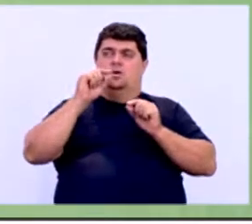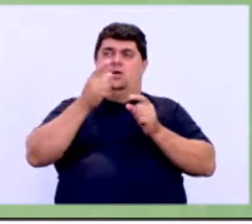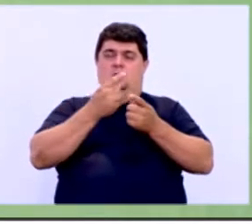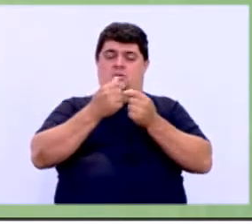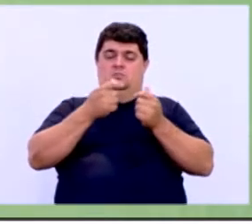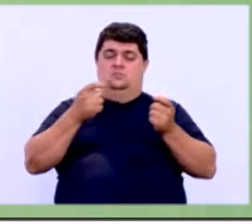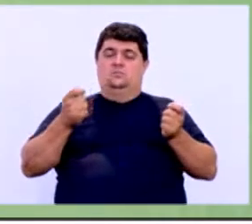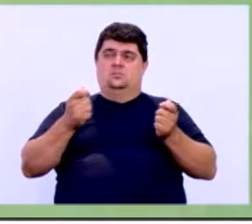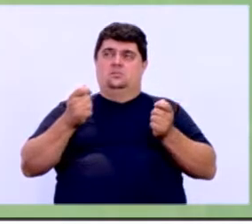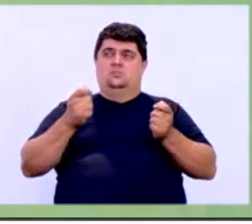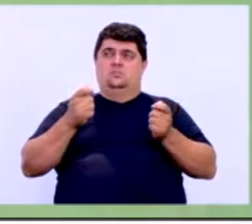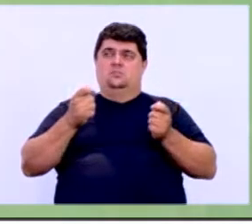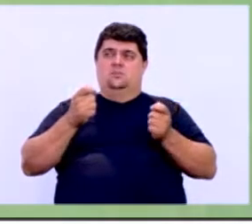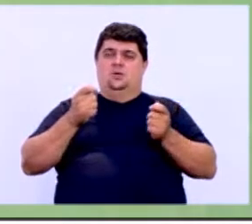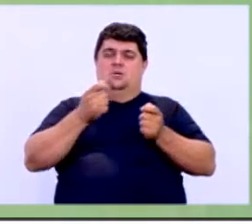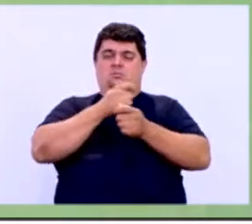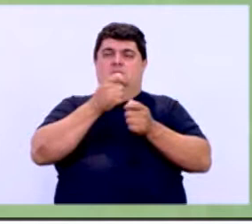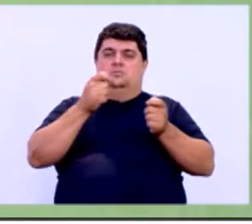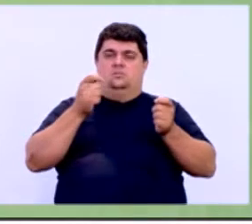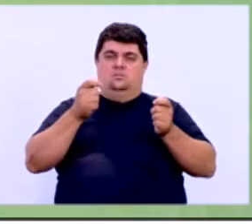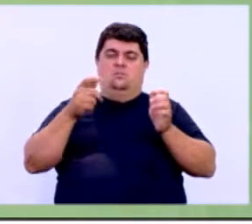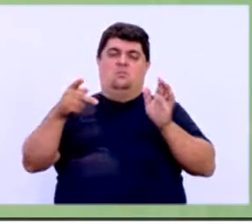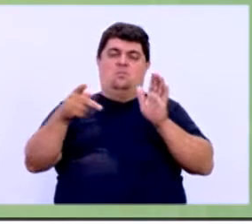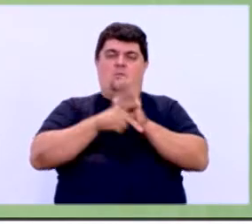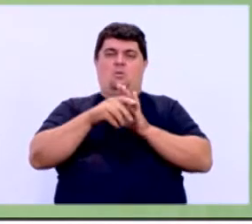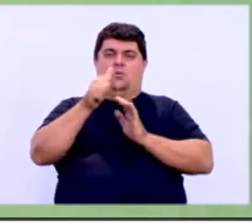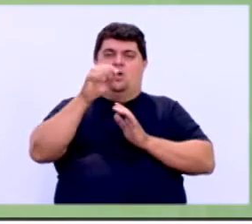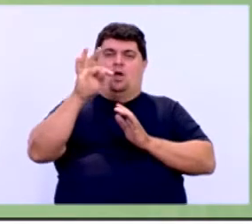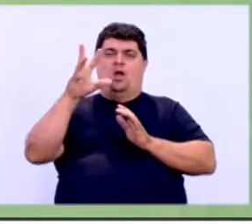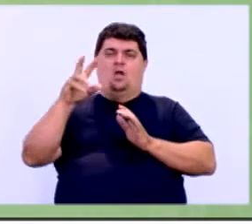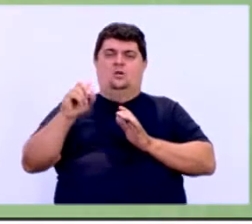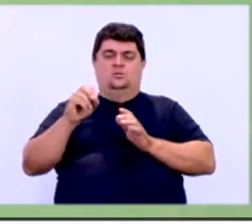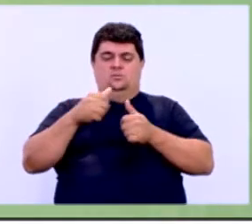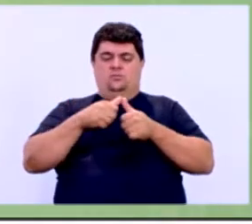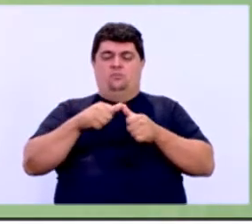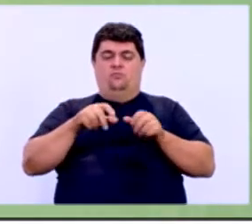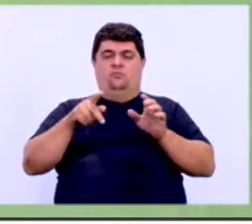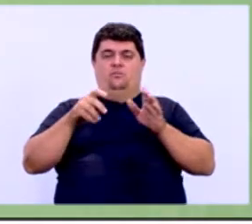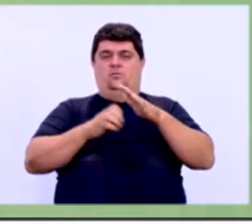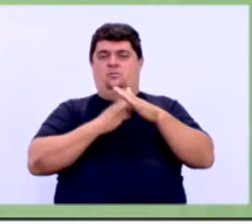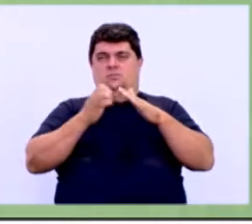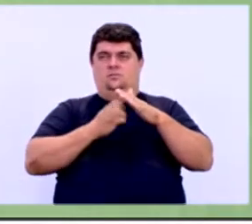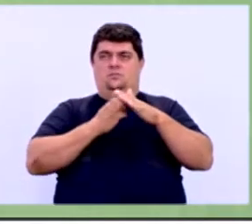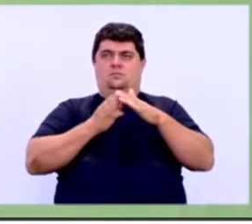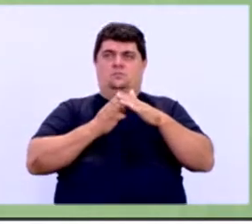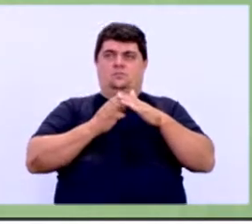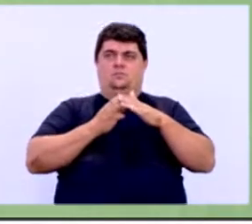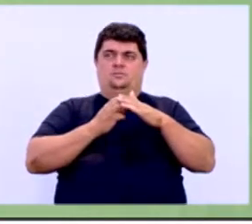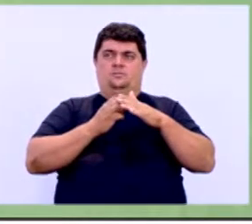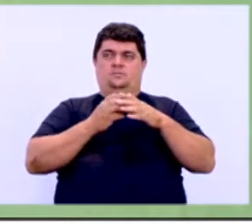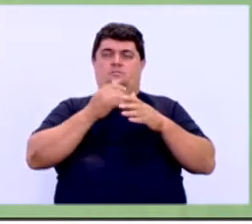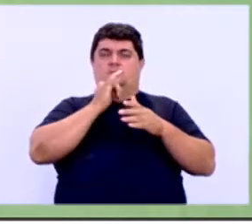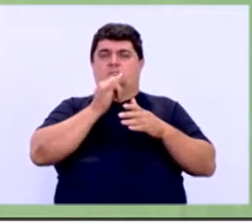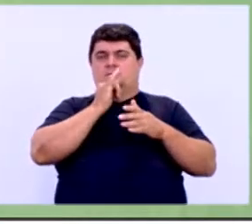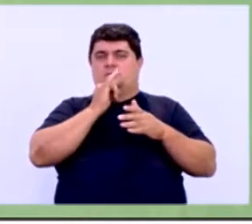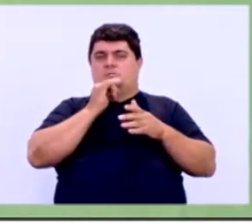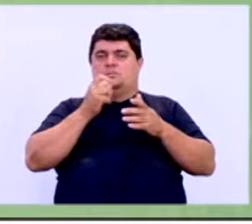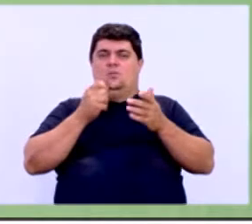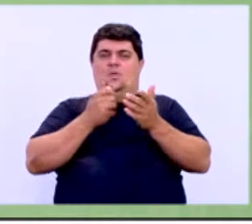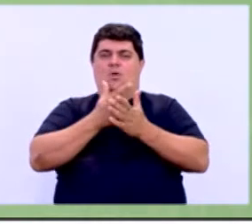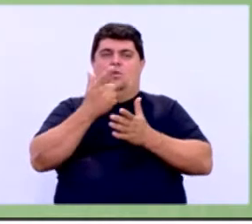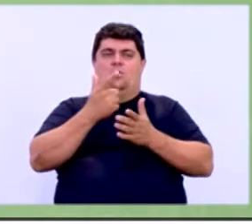dinheiro gasto no ativo fixo, né, da empresa, como a aquisição